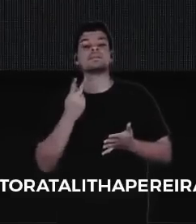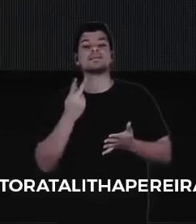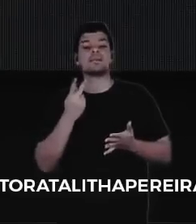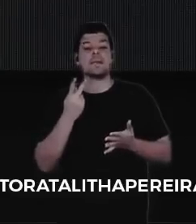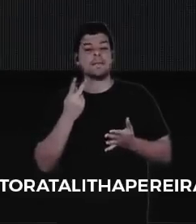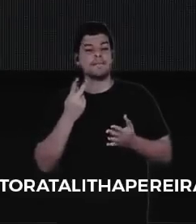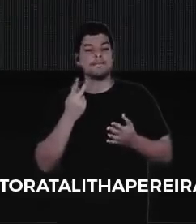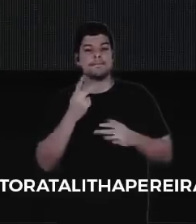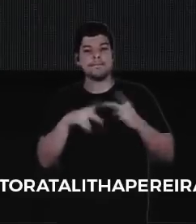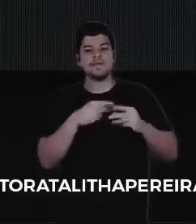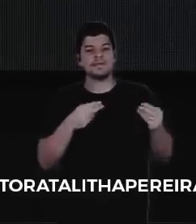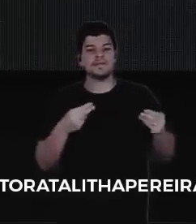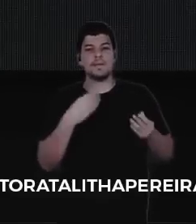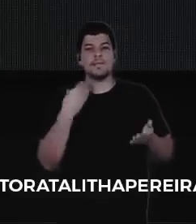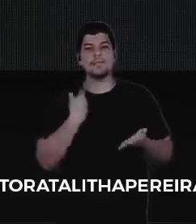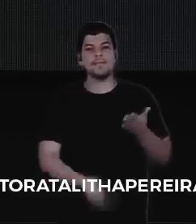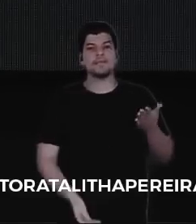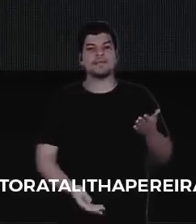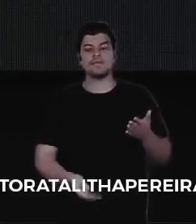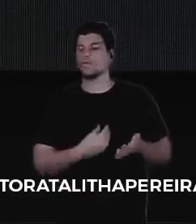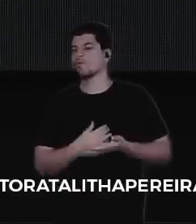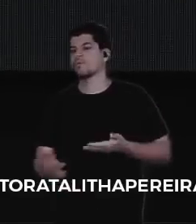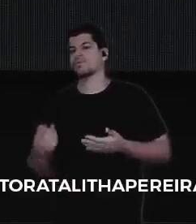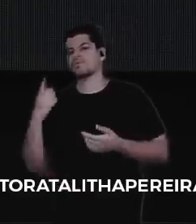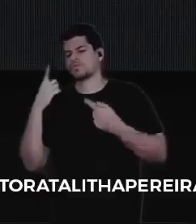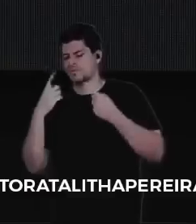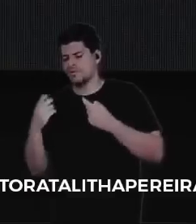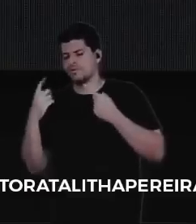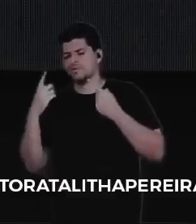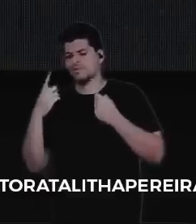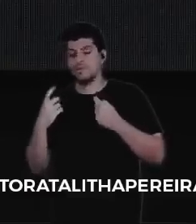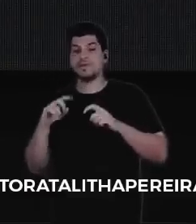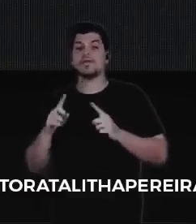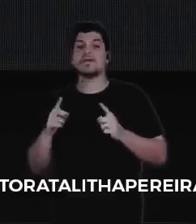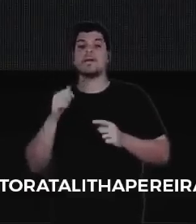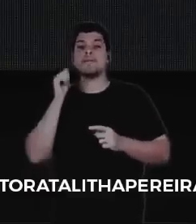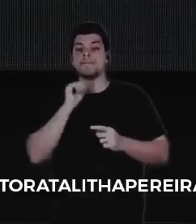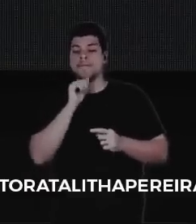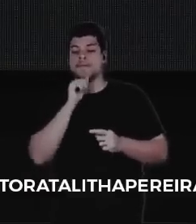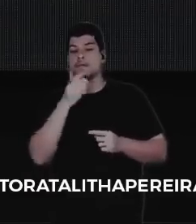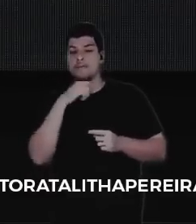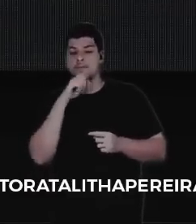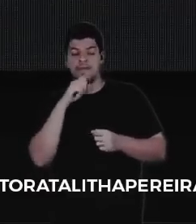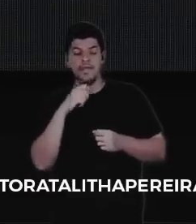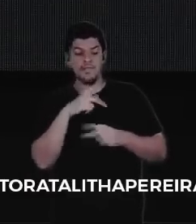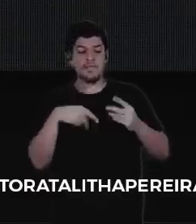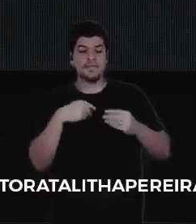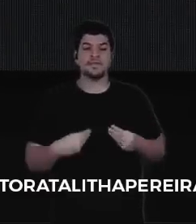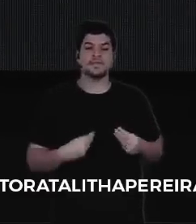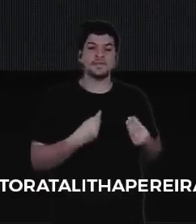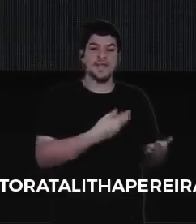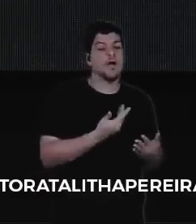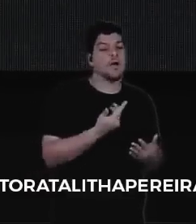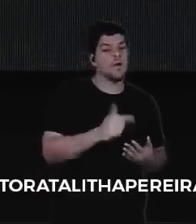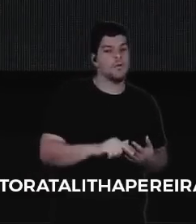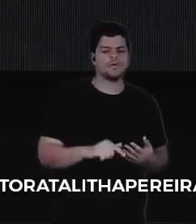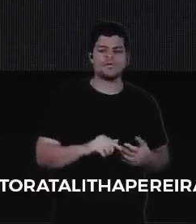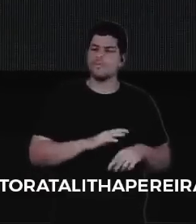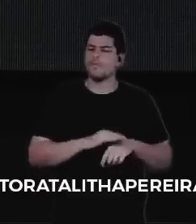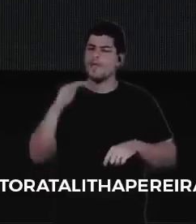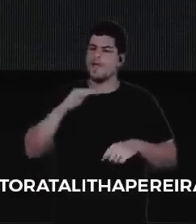Você chora. E o que é que o pai e a mãe faz? Compra um outro brinquedo. Maior, o